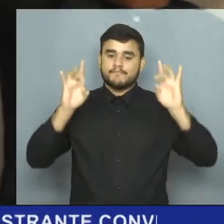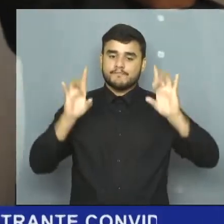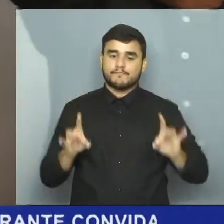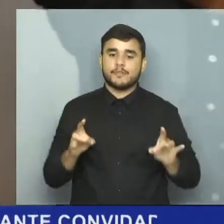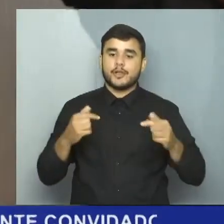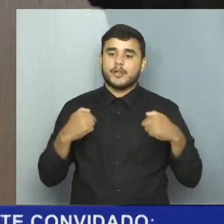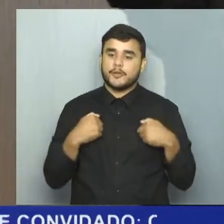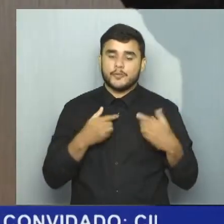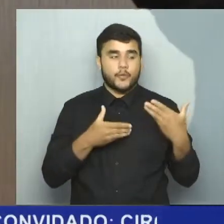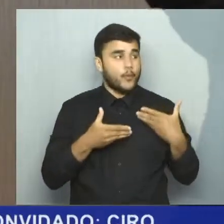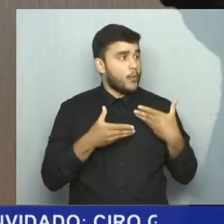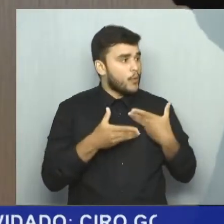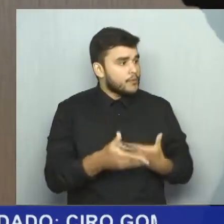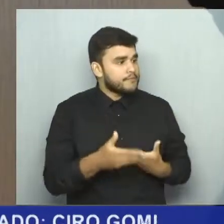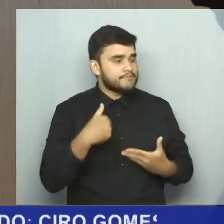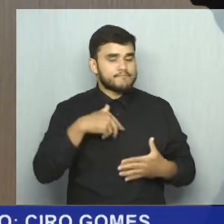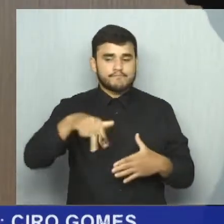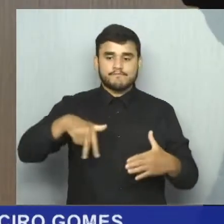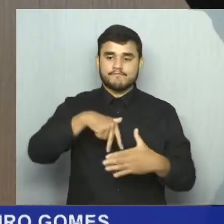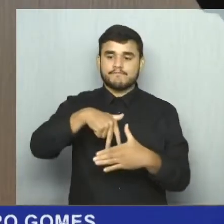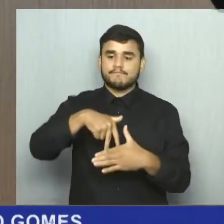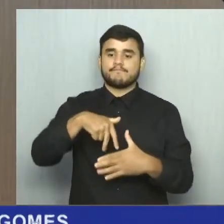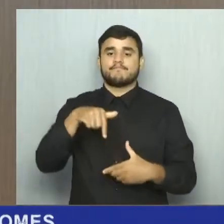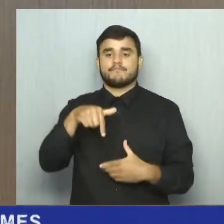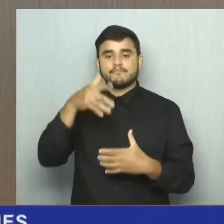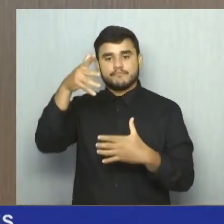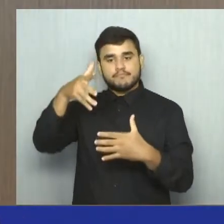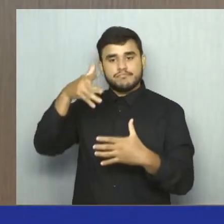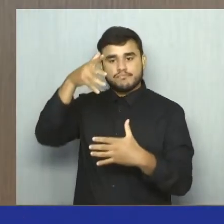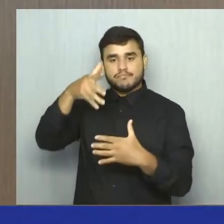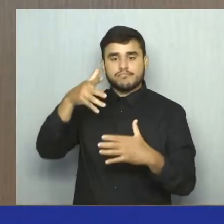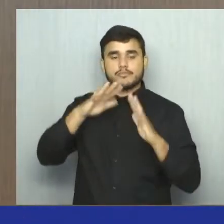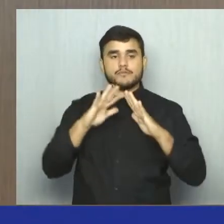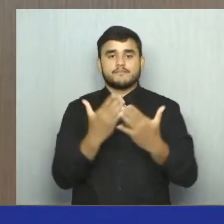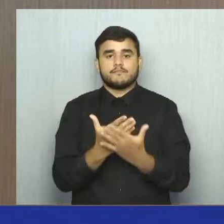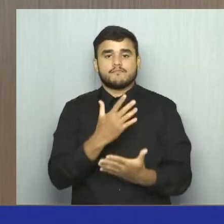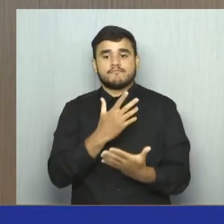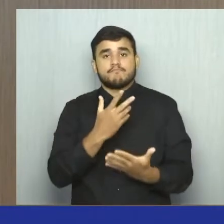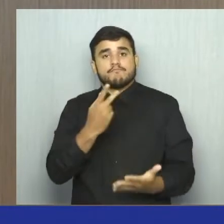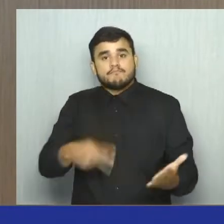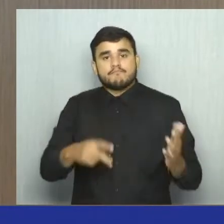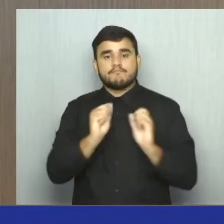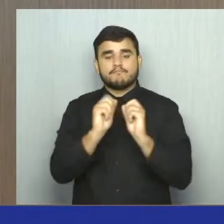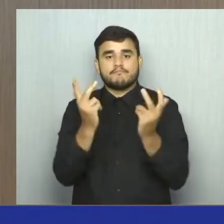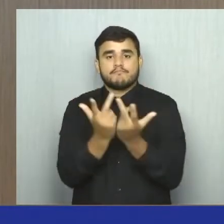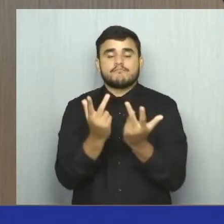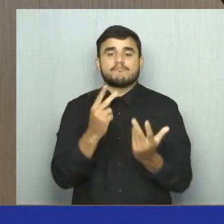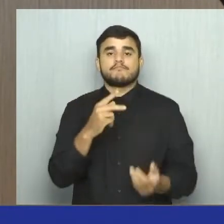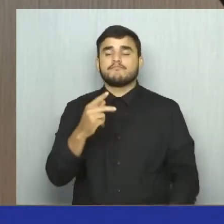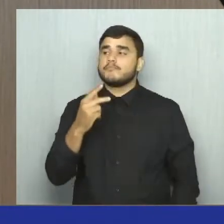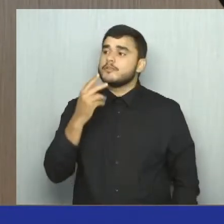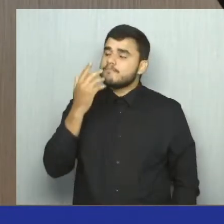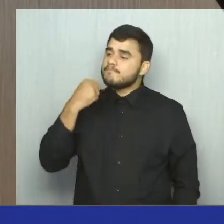sido convidado para fazer essa palestra inaugural da Escola do Parlamento da Câmara Municipal de Fortaleza. E eu devo isso a